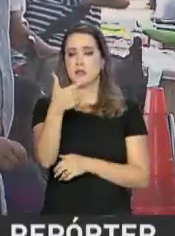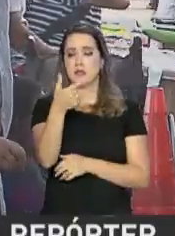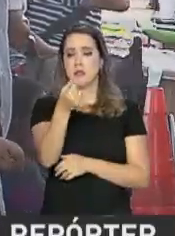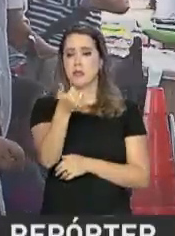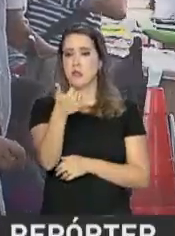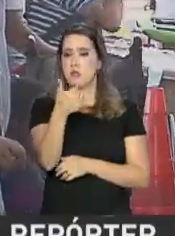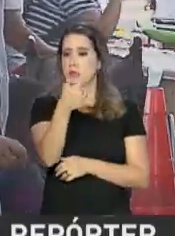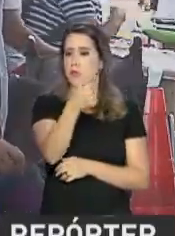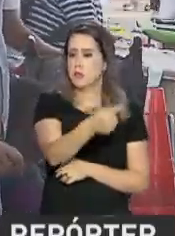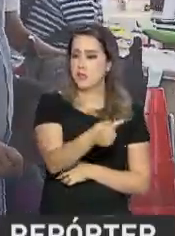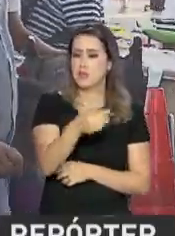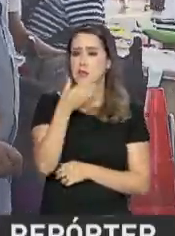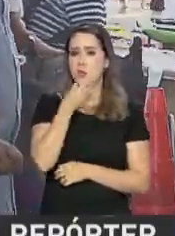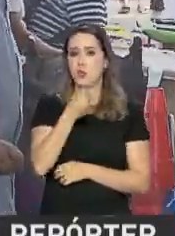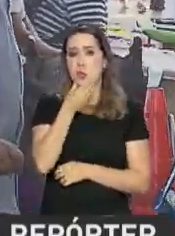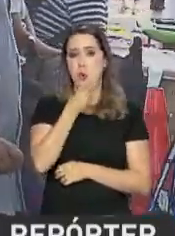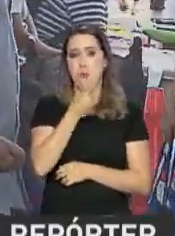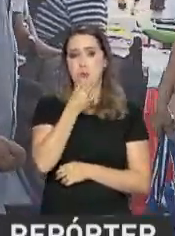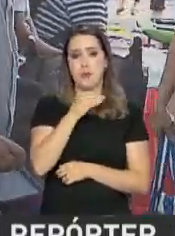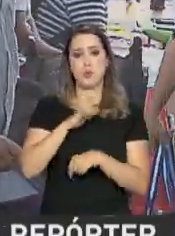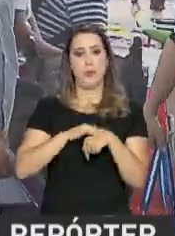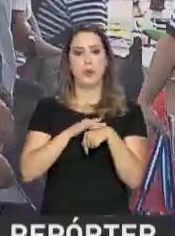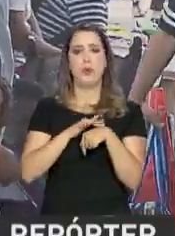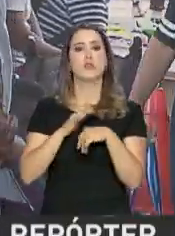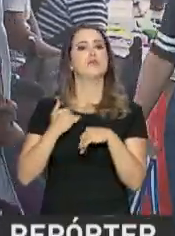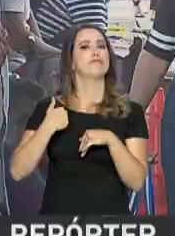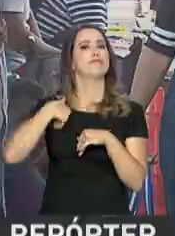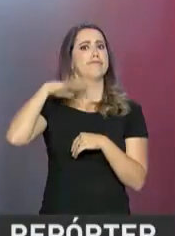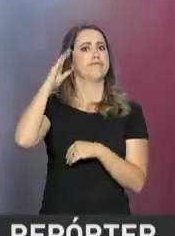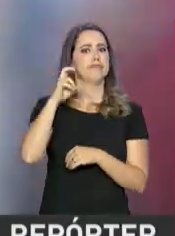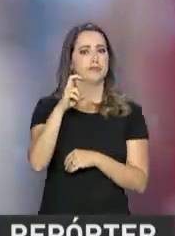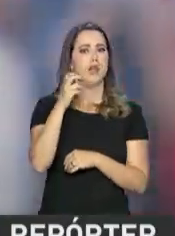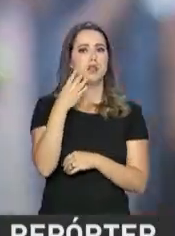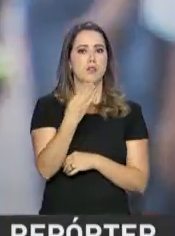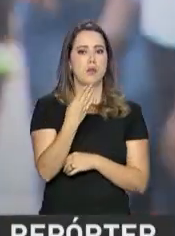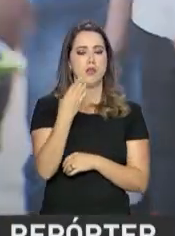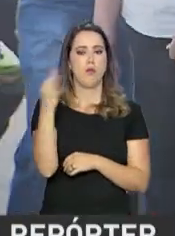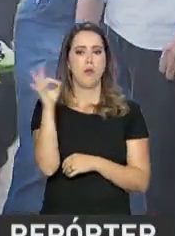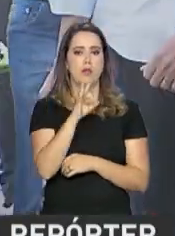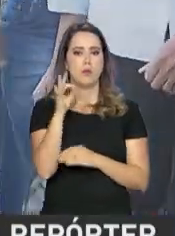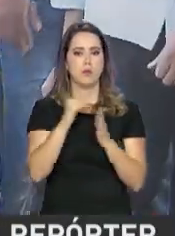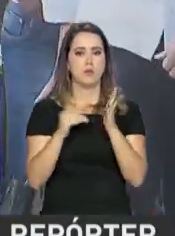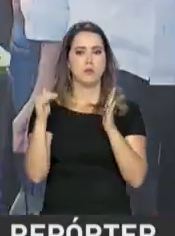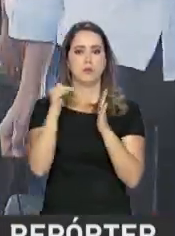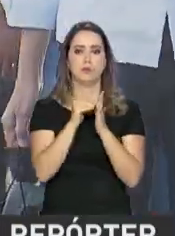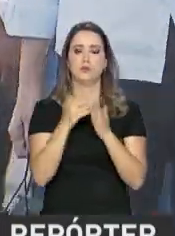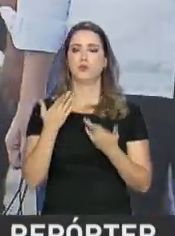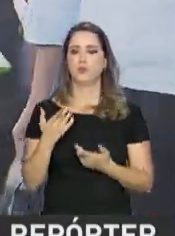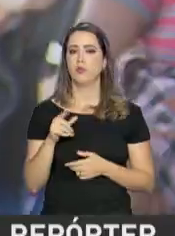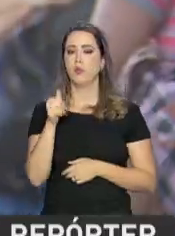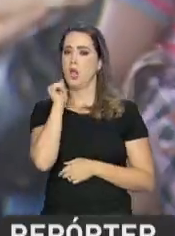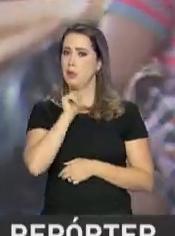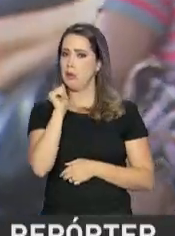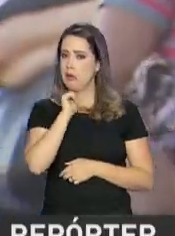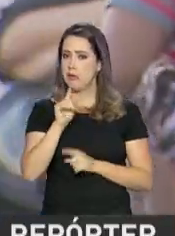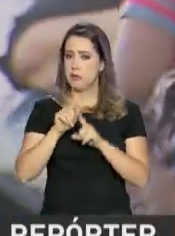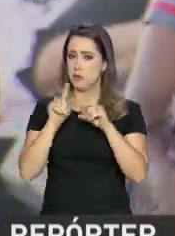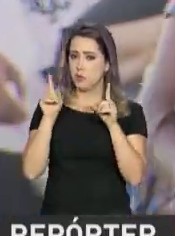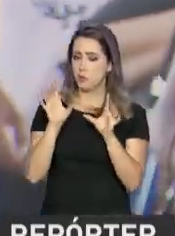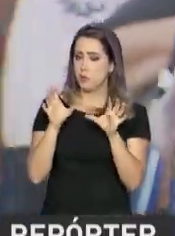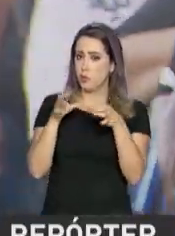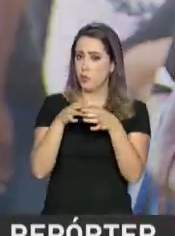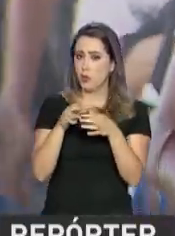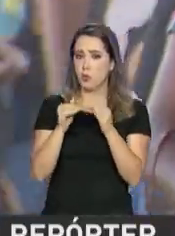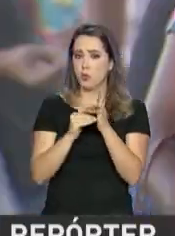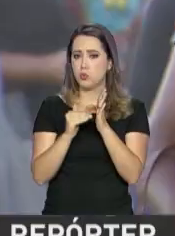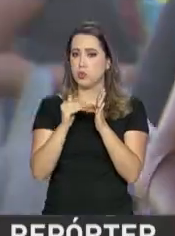homens com a doença aumentou 54% no público feminino o crescimento dos casos foi de